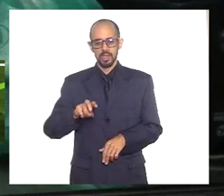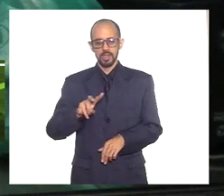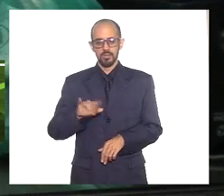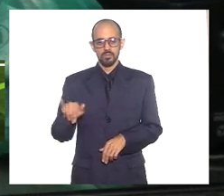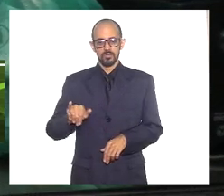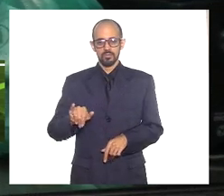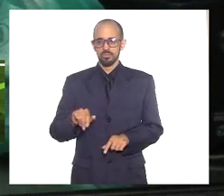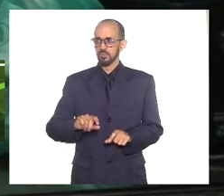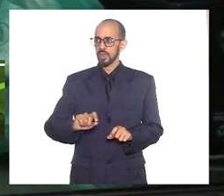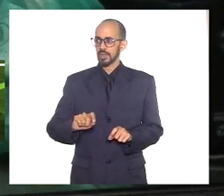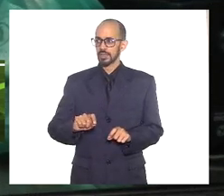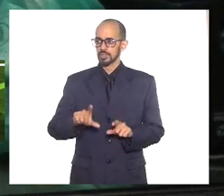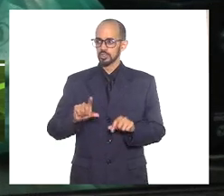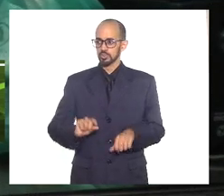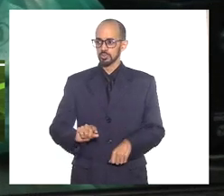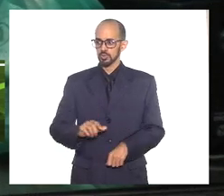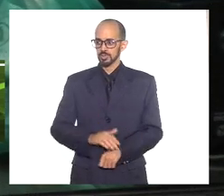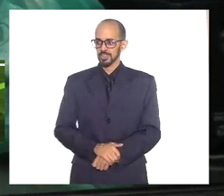diminui.